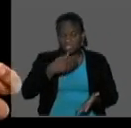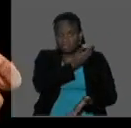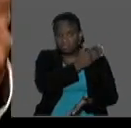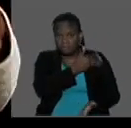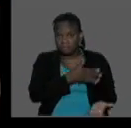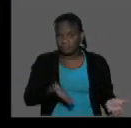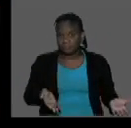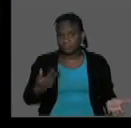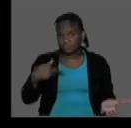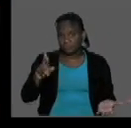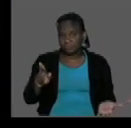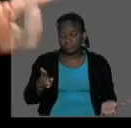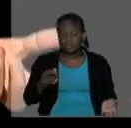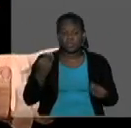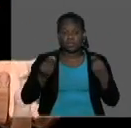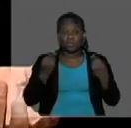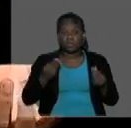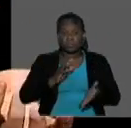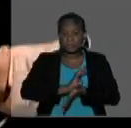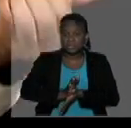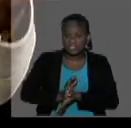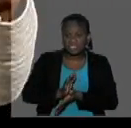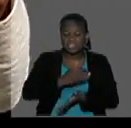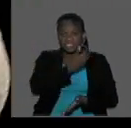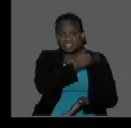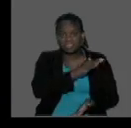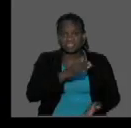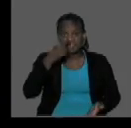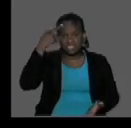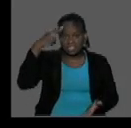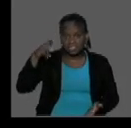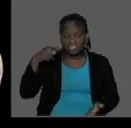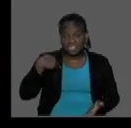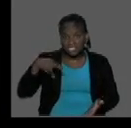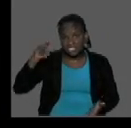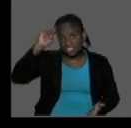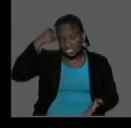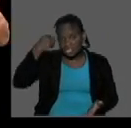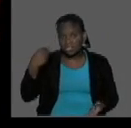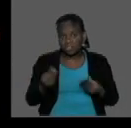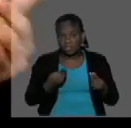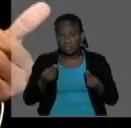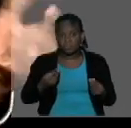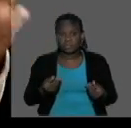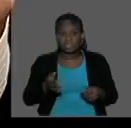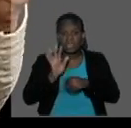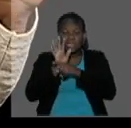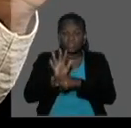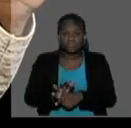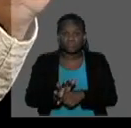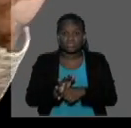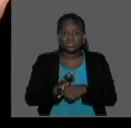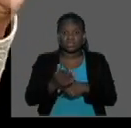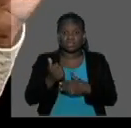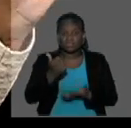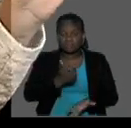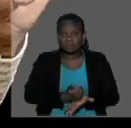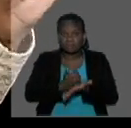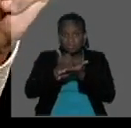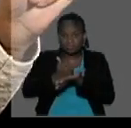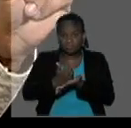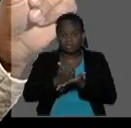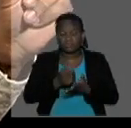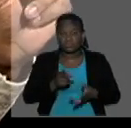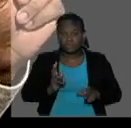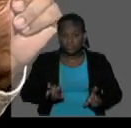Na verdade, como é que o racismo, como é que a intolerância religiosa nos dá suporte, entre